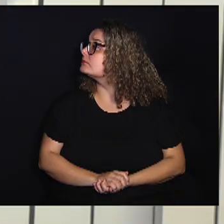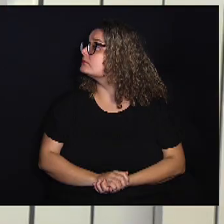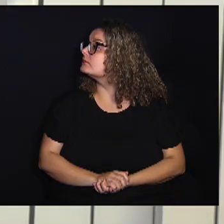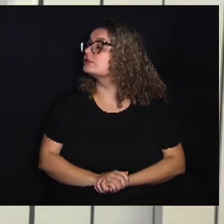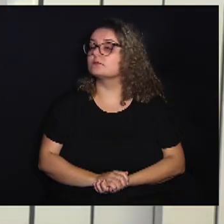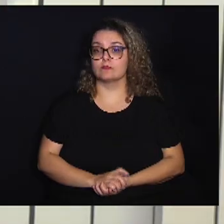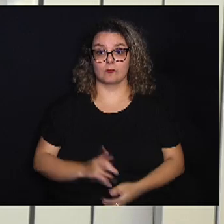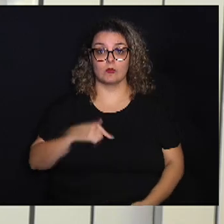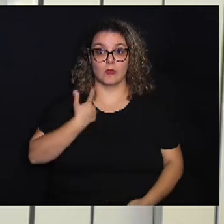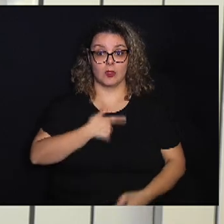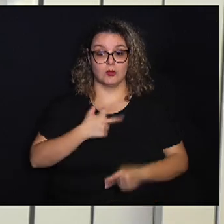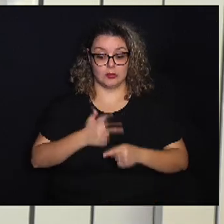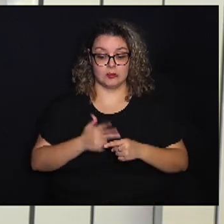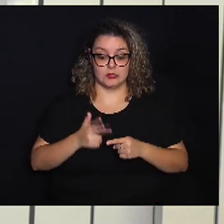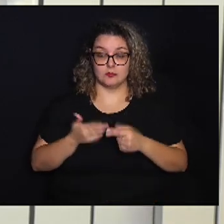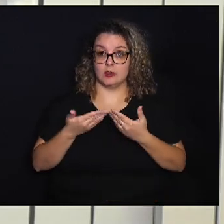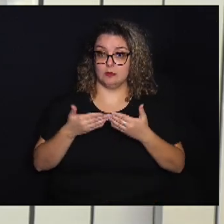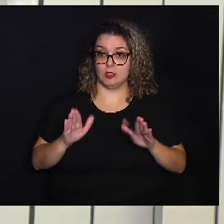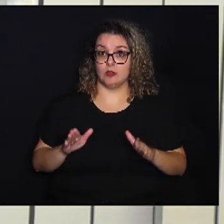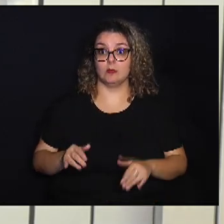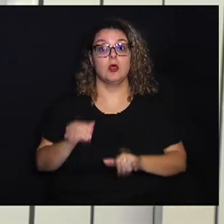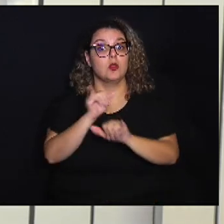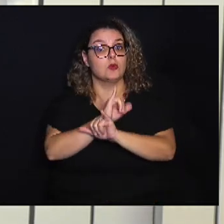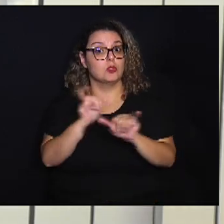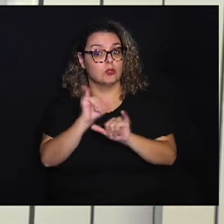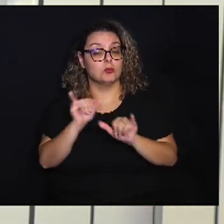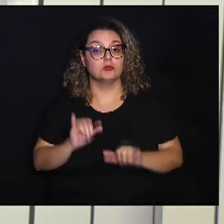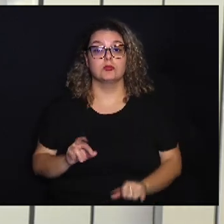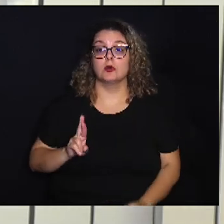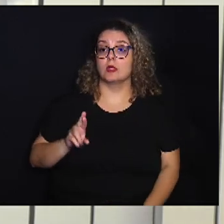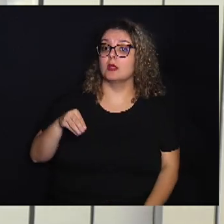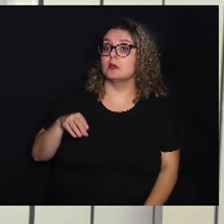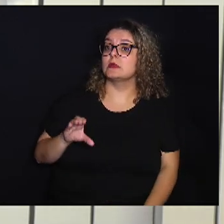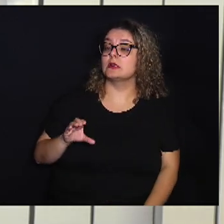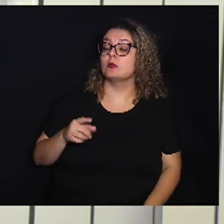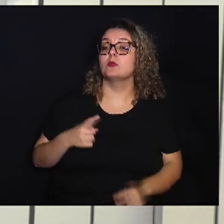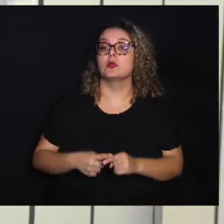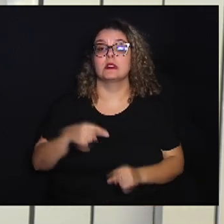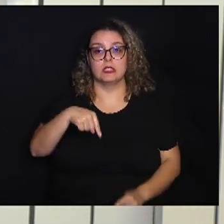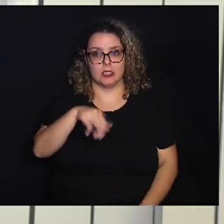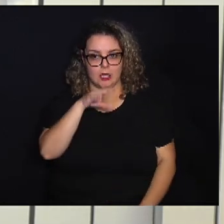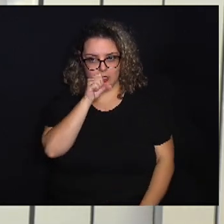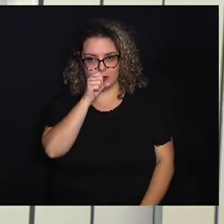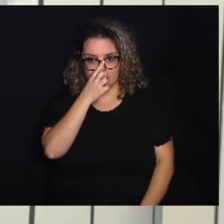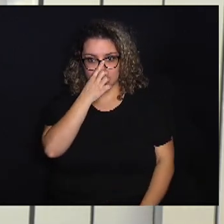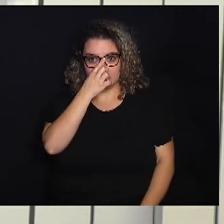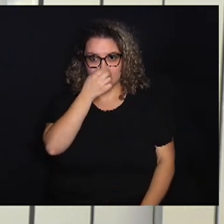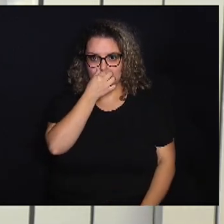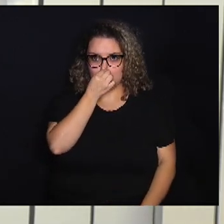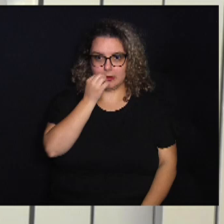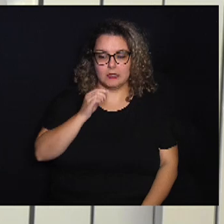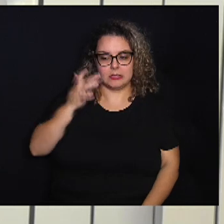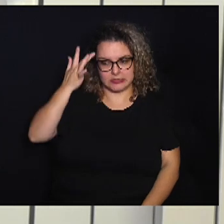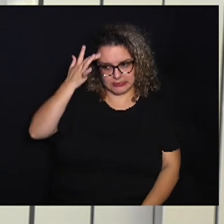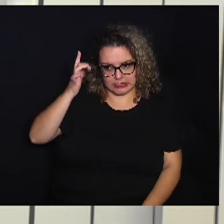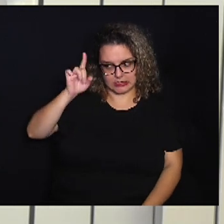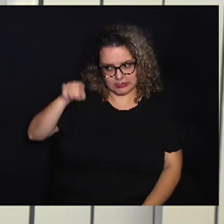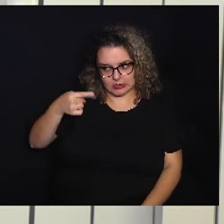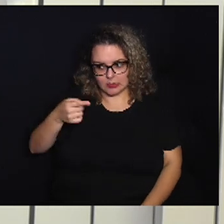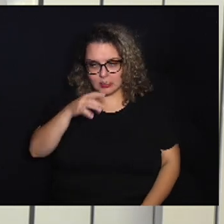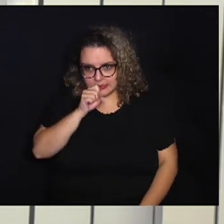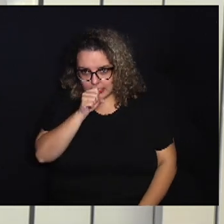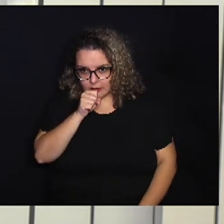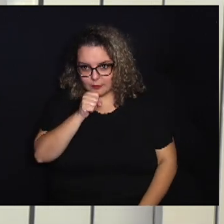E a gente abre a edição de hoje com as notícias da metrópole, porque neste sábado, depois de amanhã, acontece